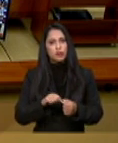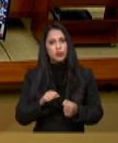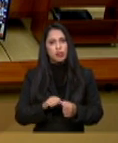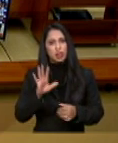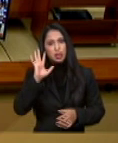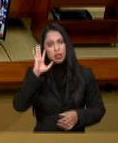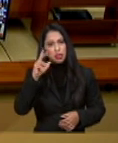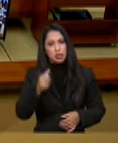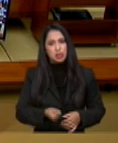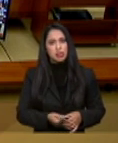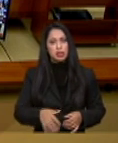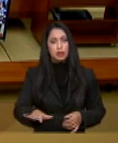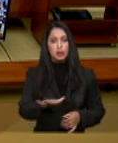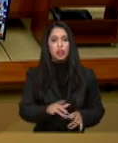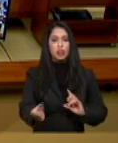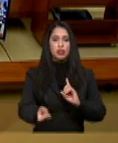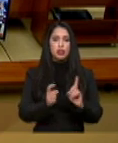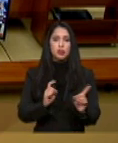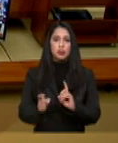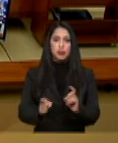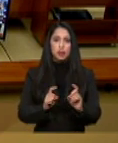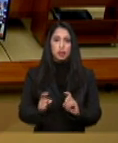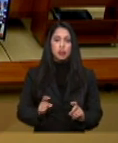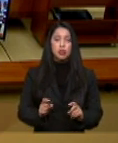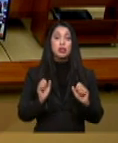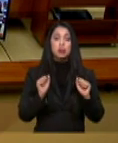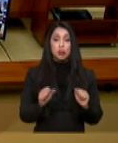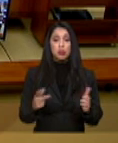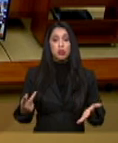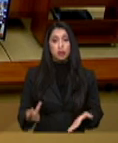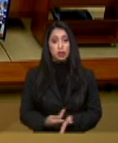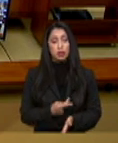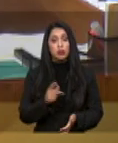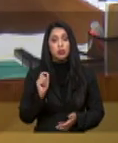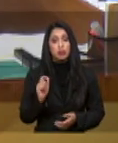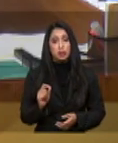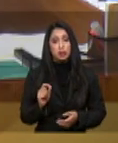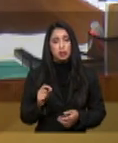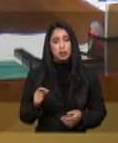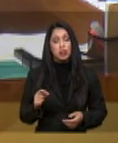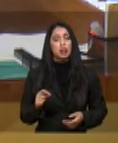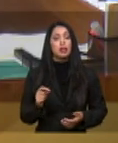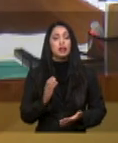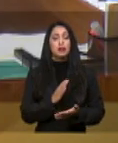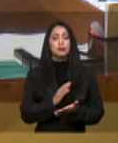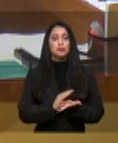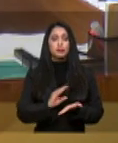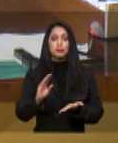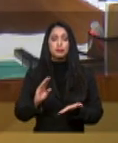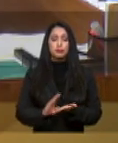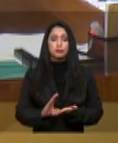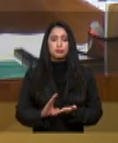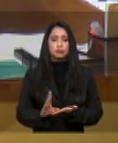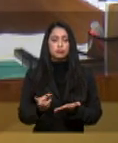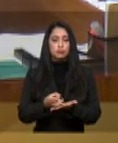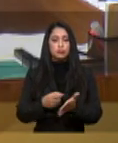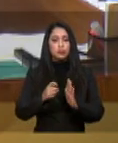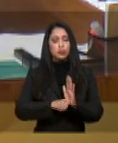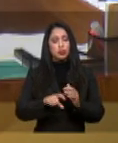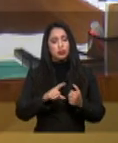na esfera administrativa. Juízo esse que pode até mesmo vir a assentar a extinção do crédito tributário por força do